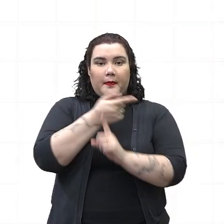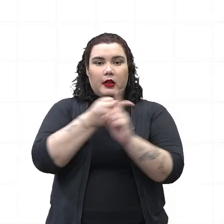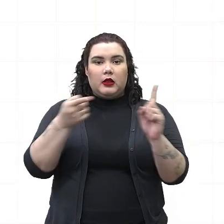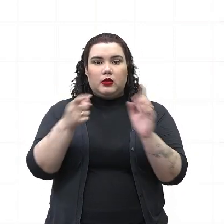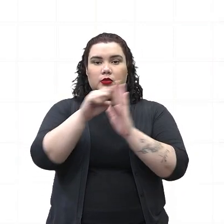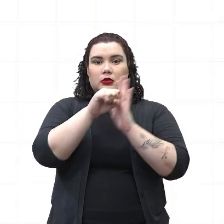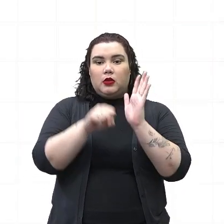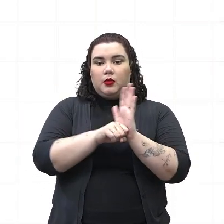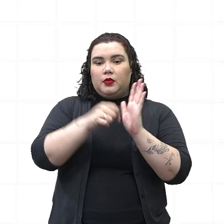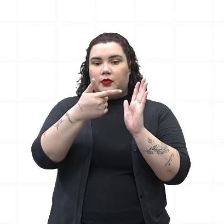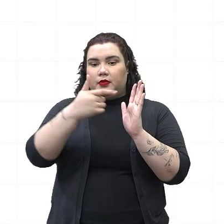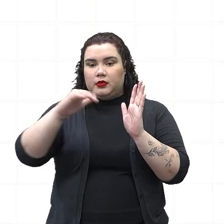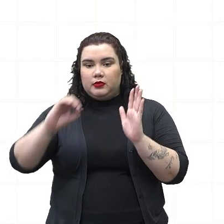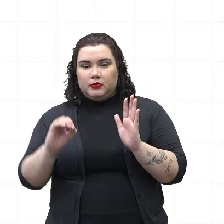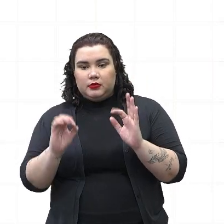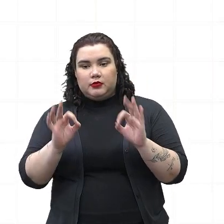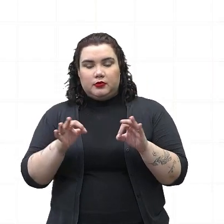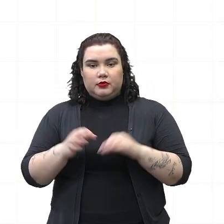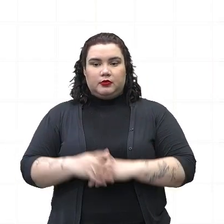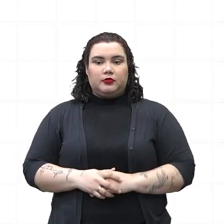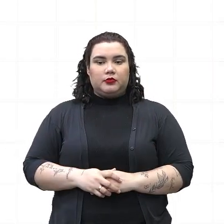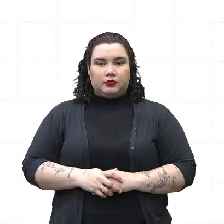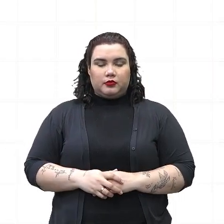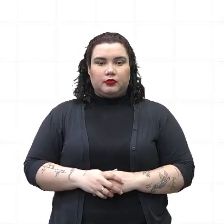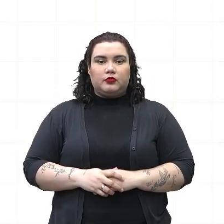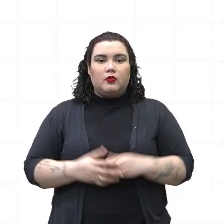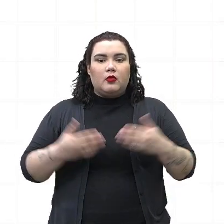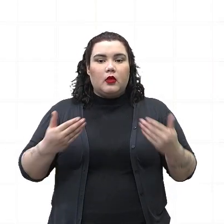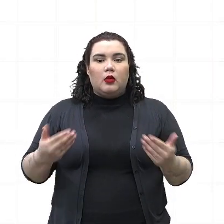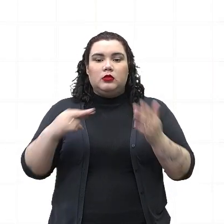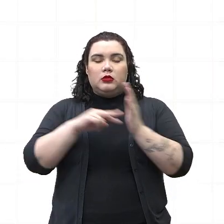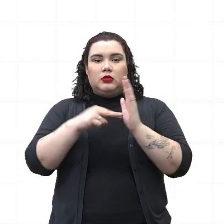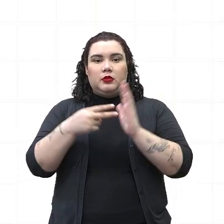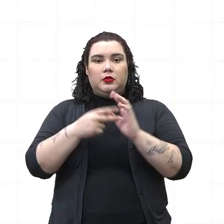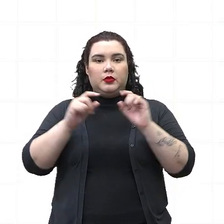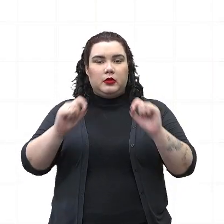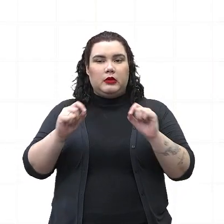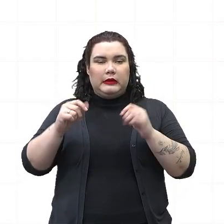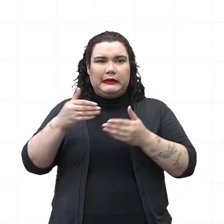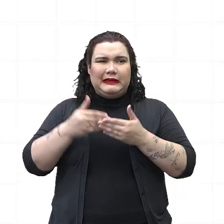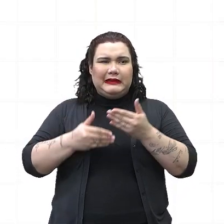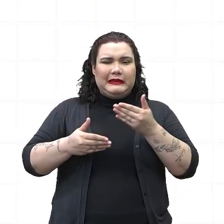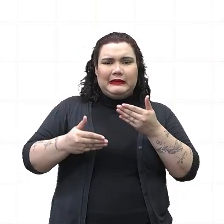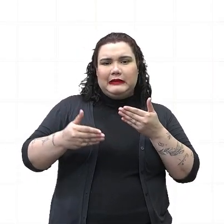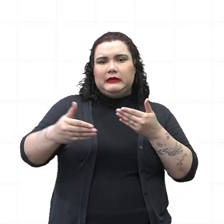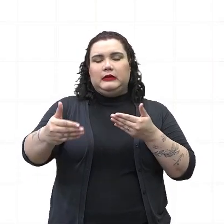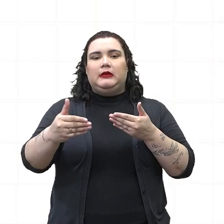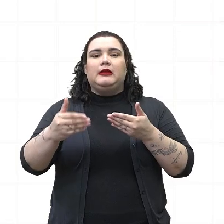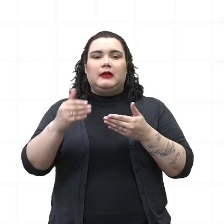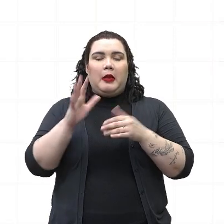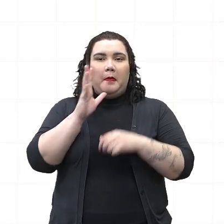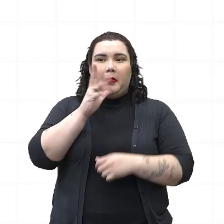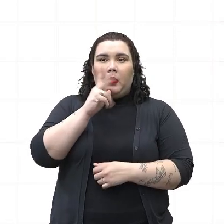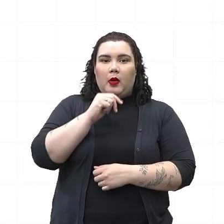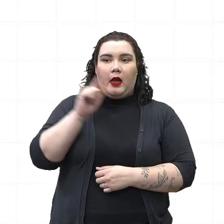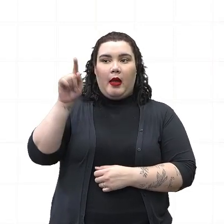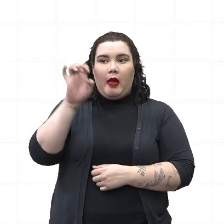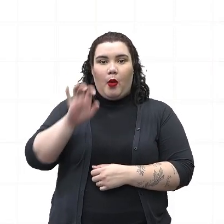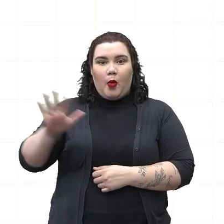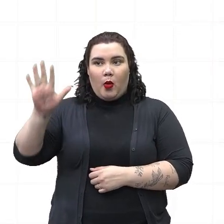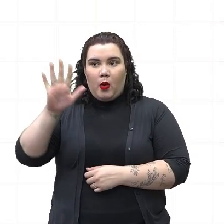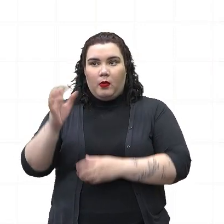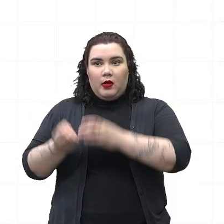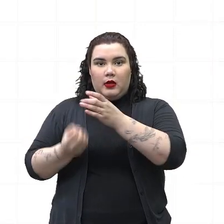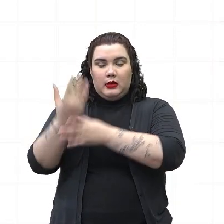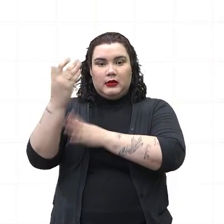XX. Né? E isso significa que foi muito depois das primeiras fábricas lá na Europa, né? Século